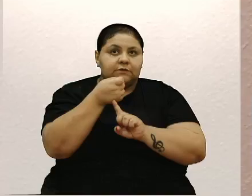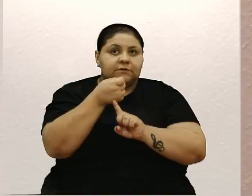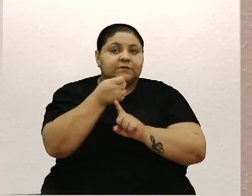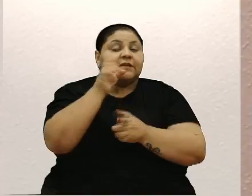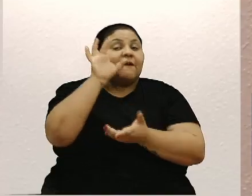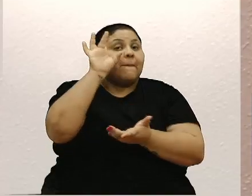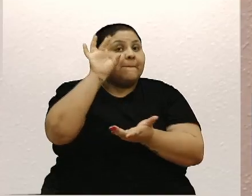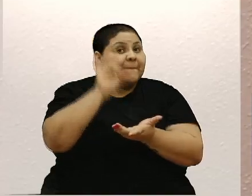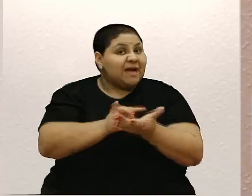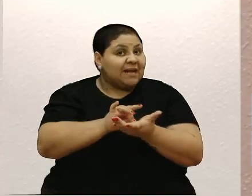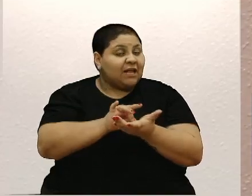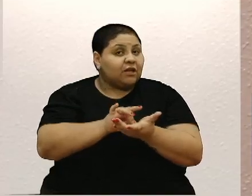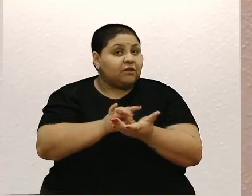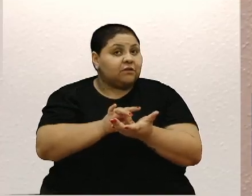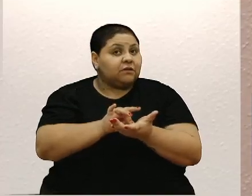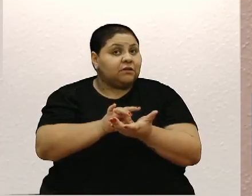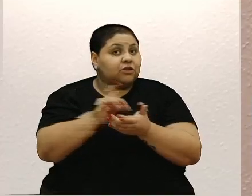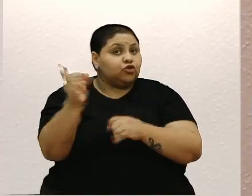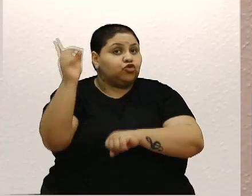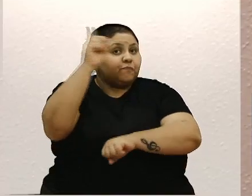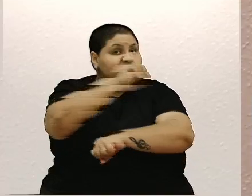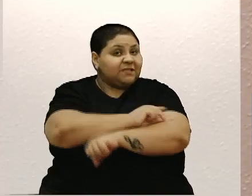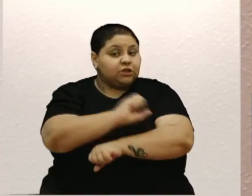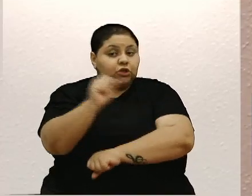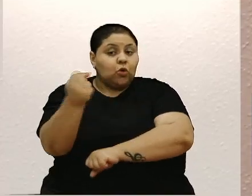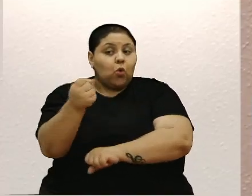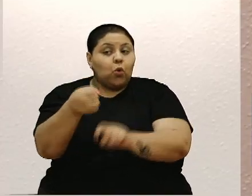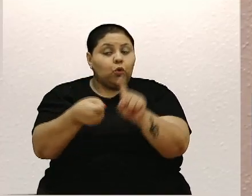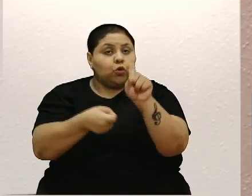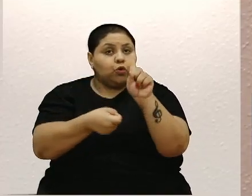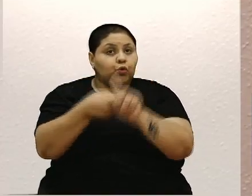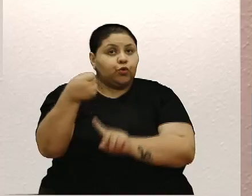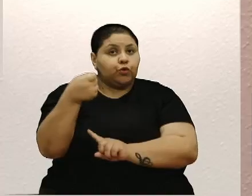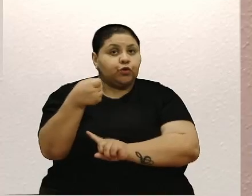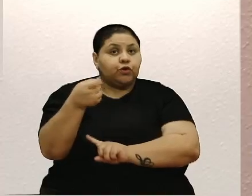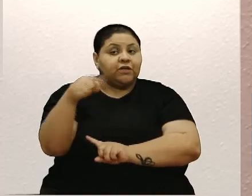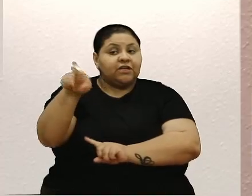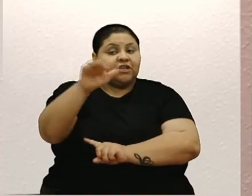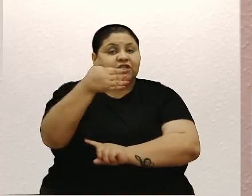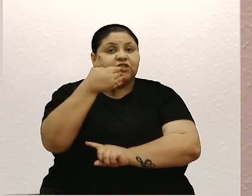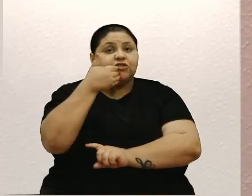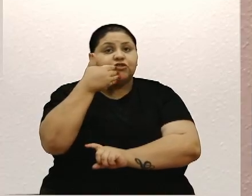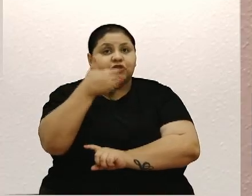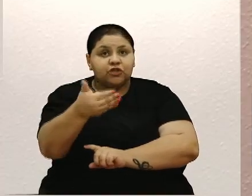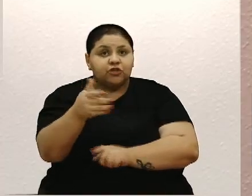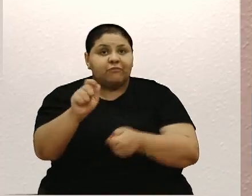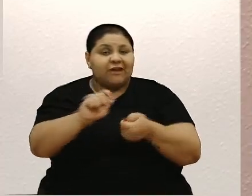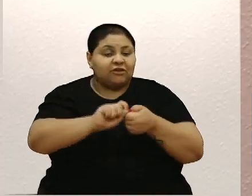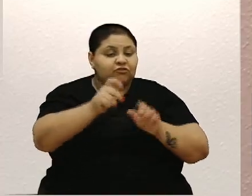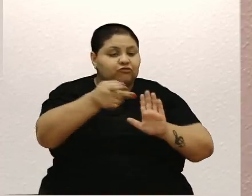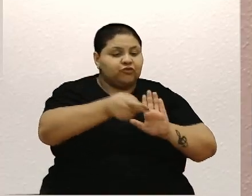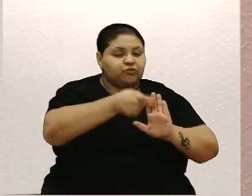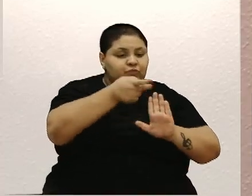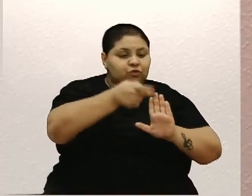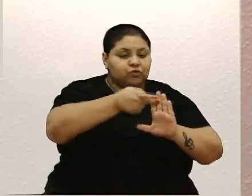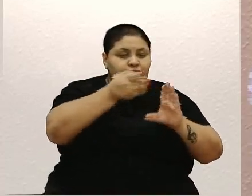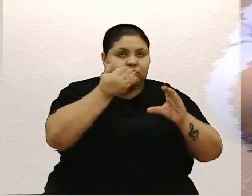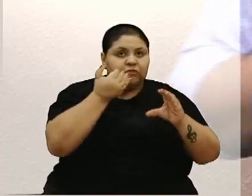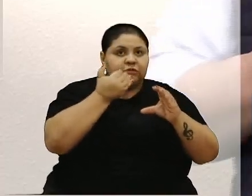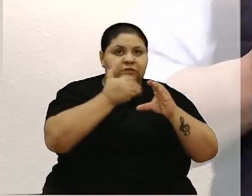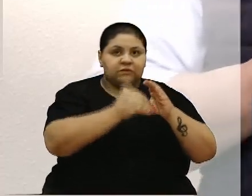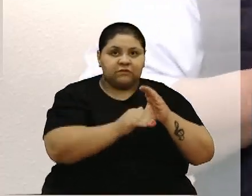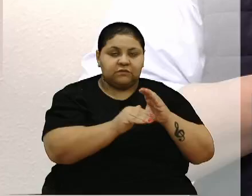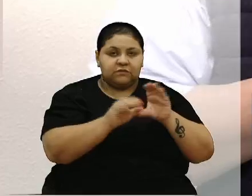registrado essa data de 8 meses que a gente pede, faz os protocolos, manda e